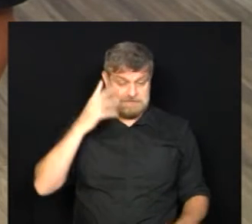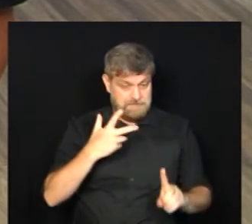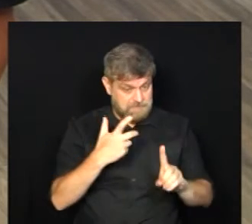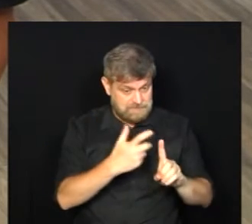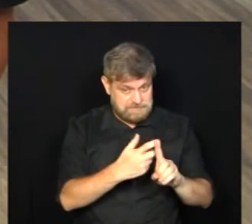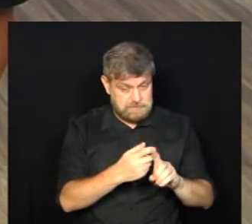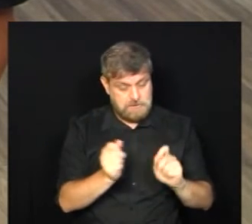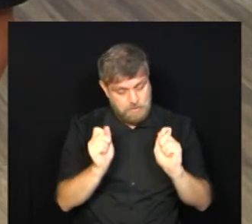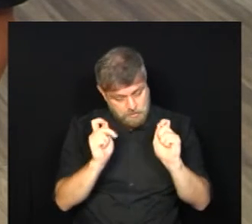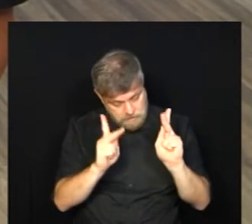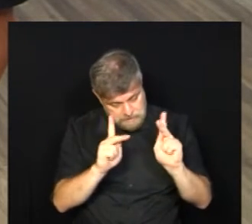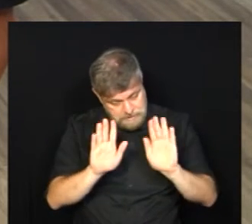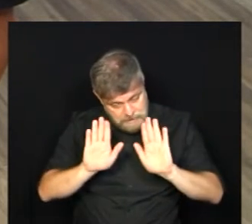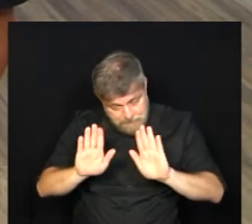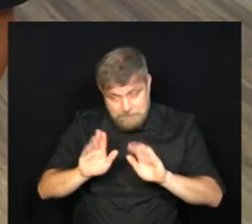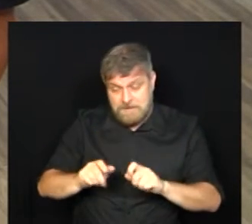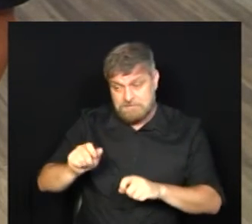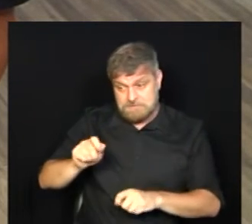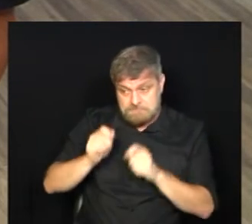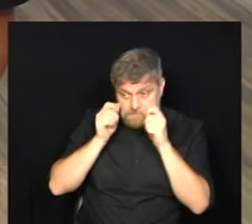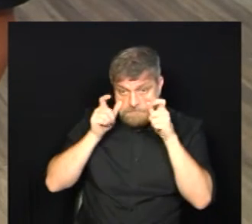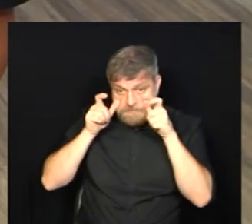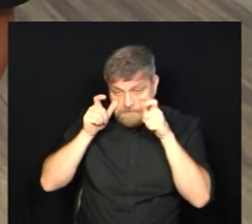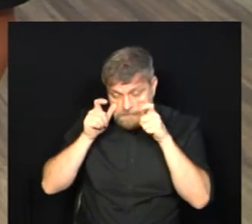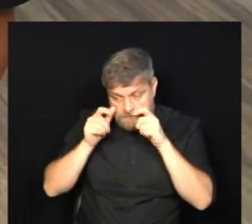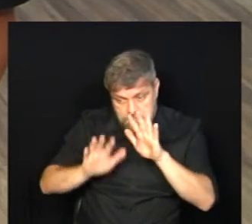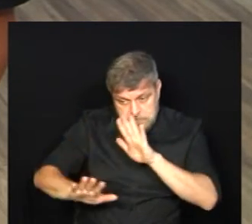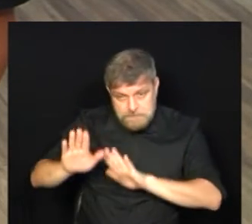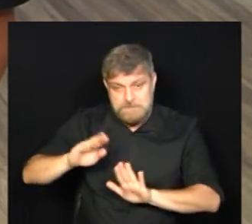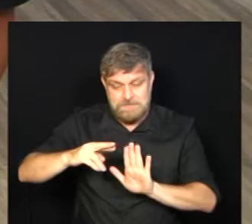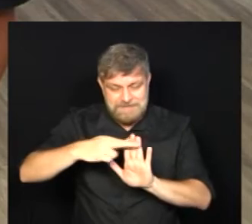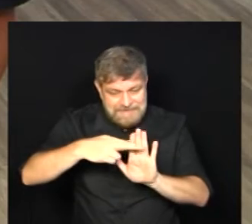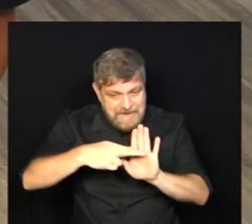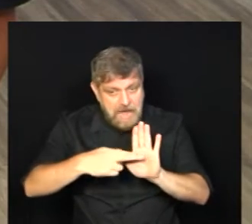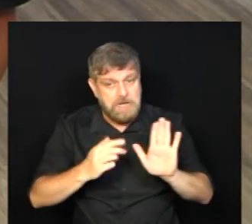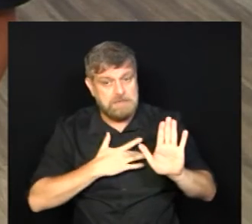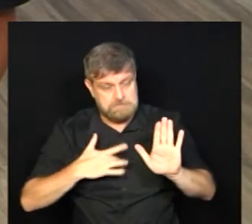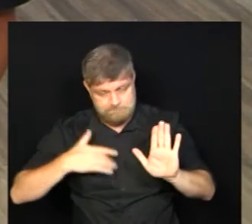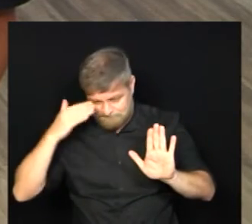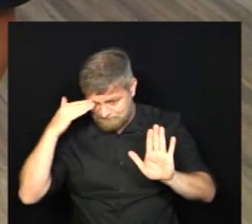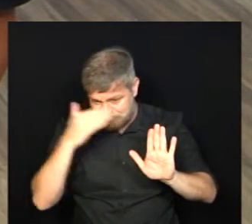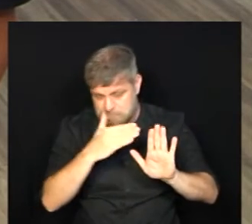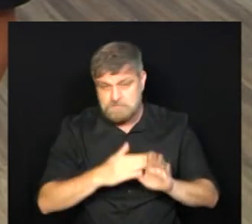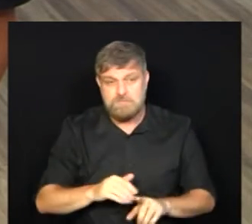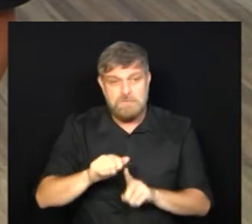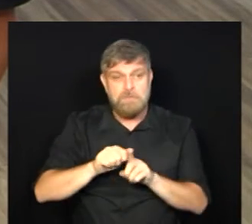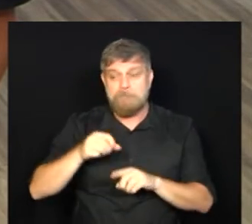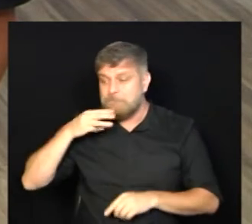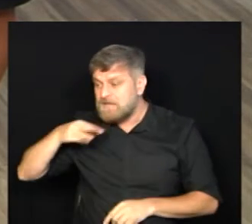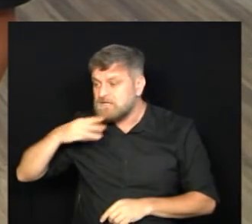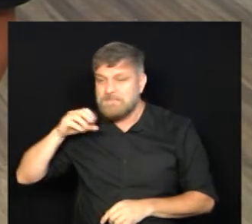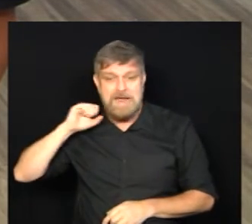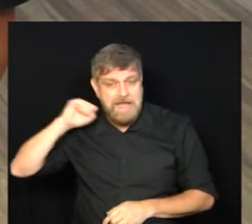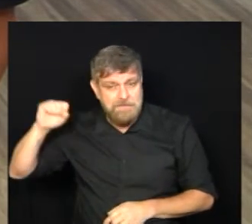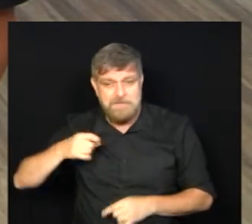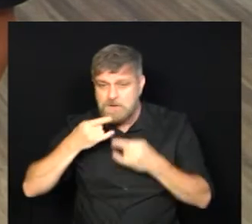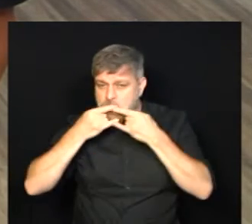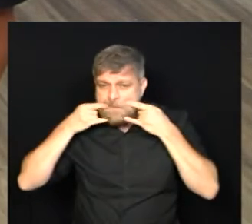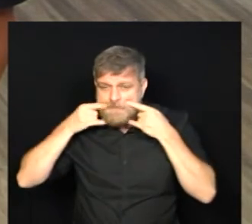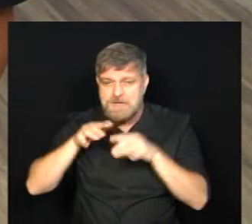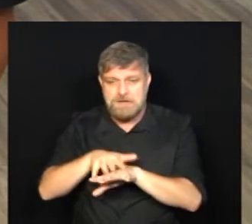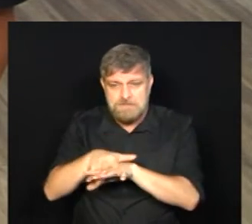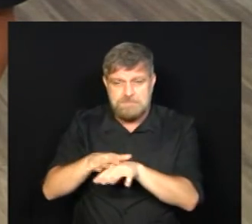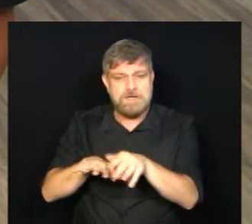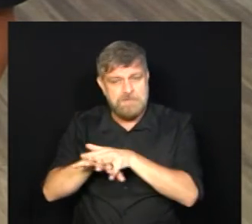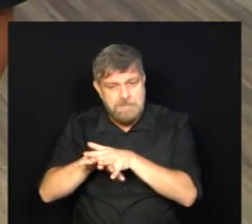relação à vacinação. Você precisa continuar fazendo tudo o que você estava fazendo desde o mês de março, de abril, utilizando a máscara, lavando bem